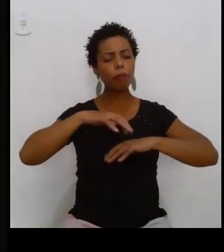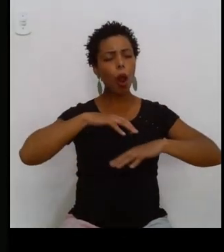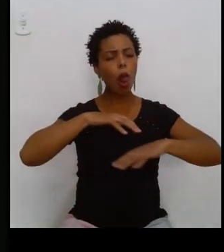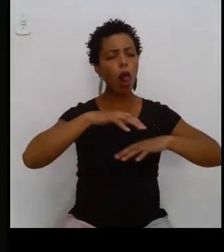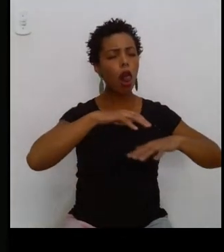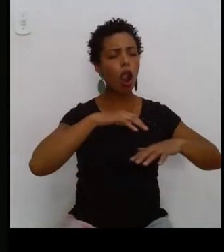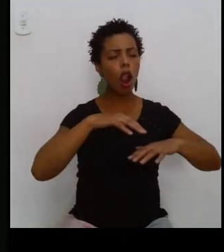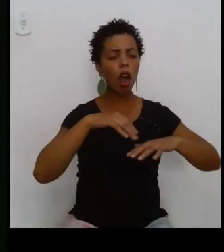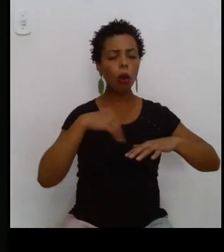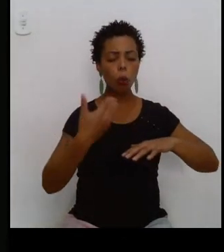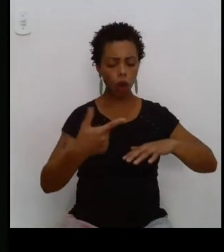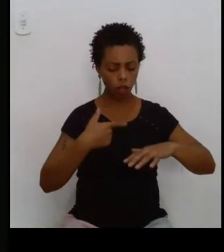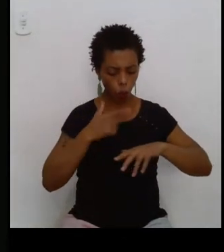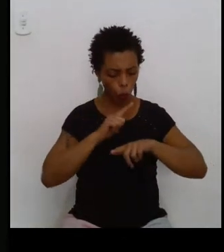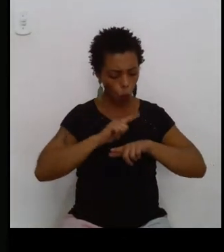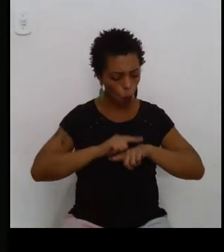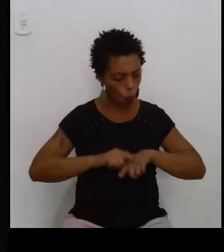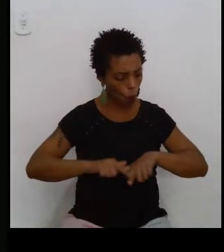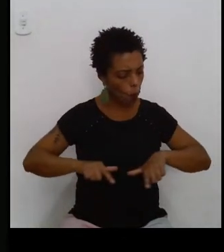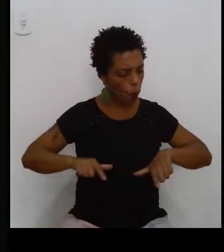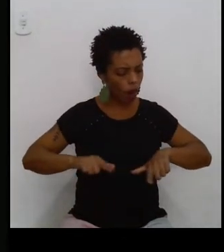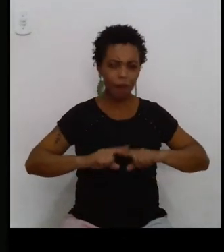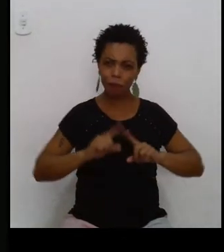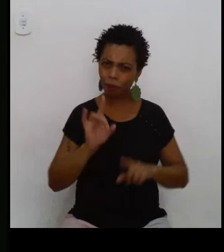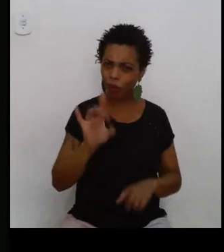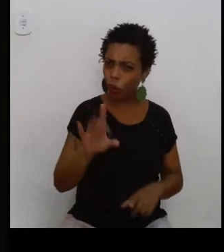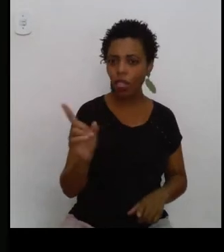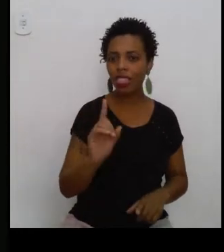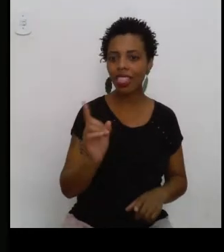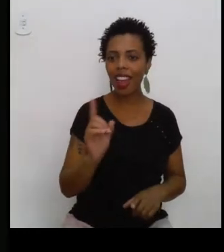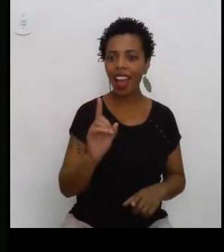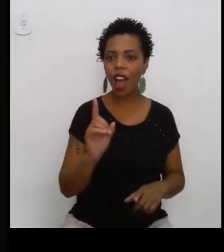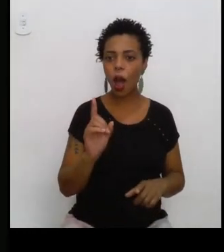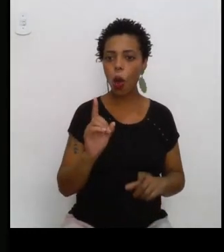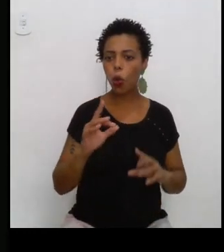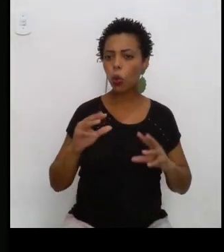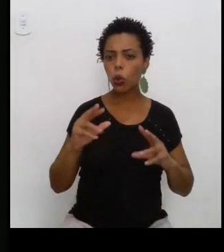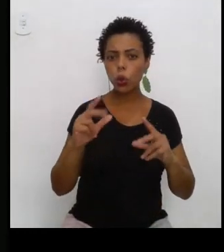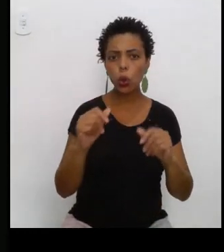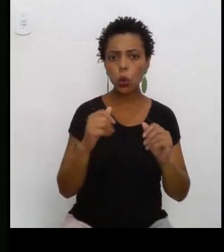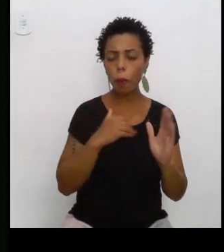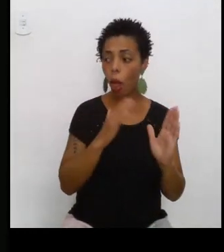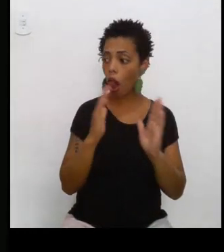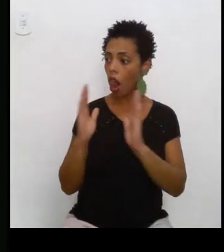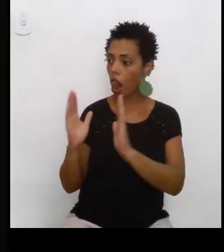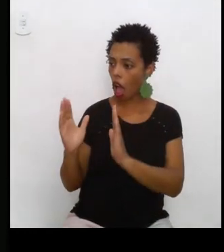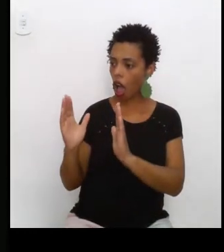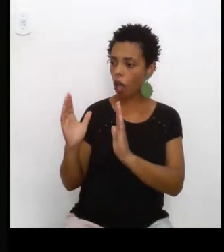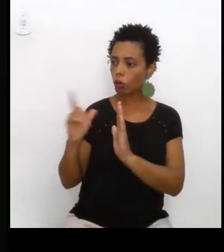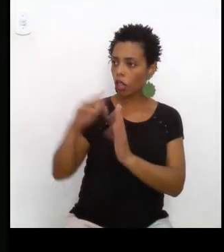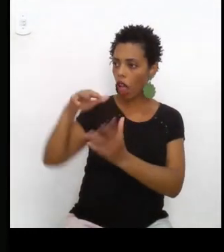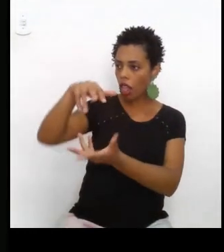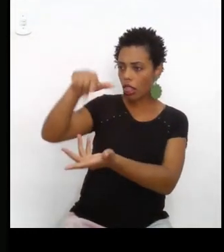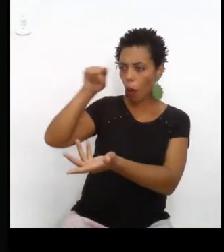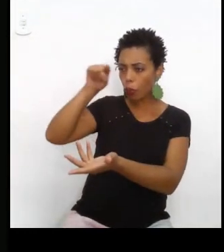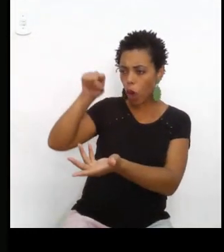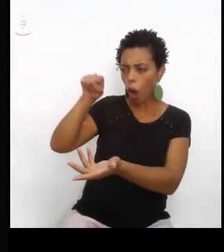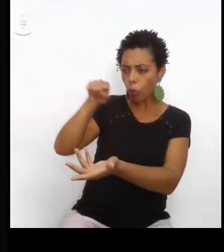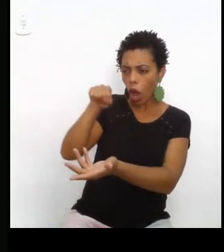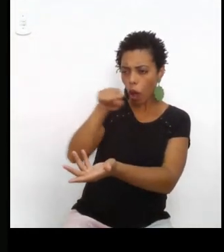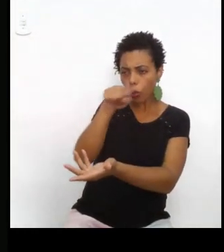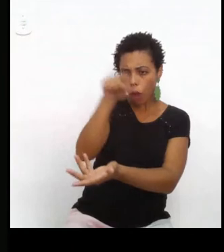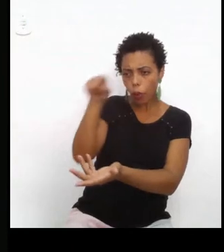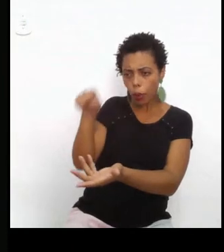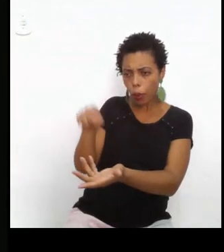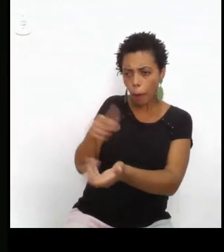mas não é só isso por toda parte ao meu lado na terra esburacada Diante de Mim à beira da borda